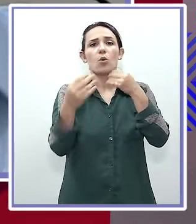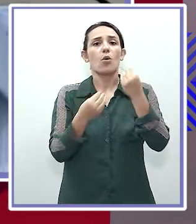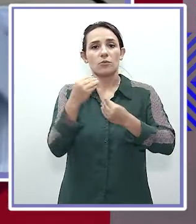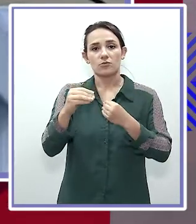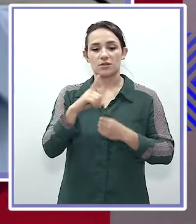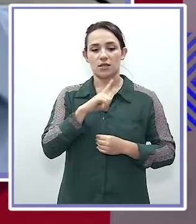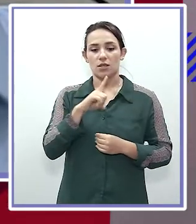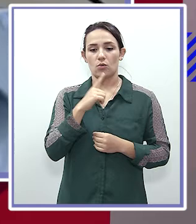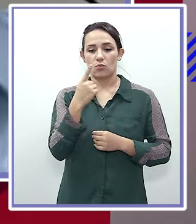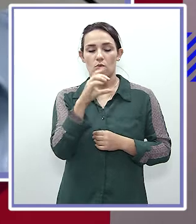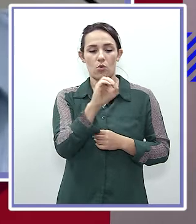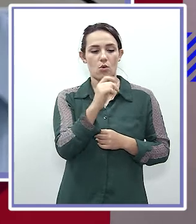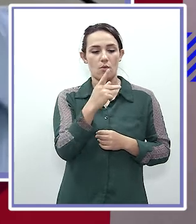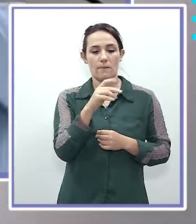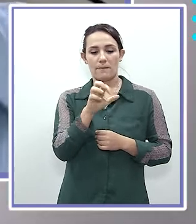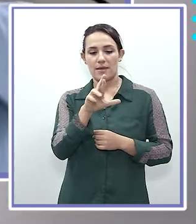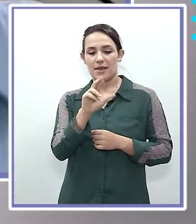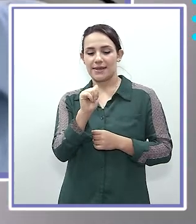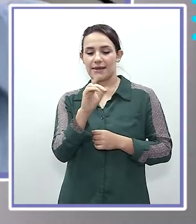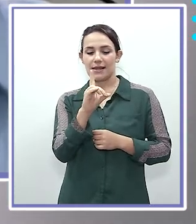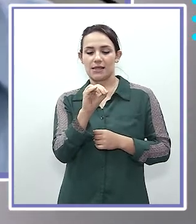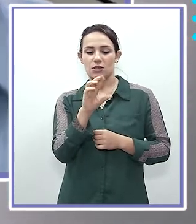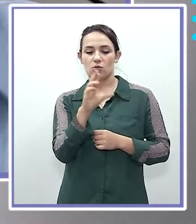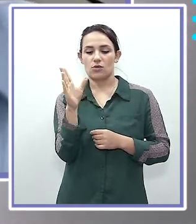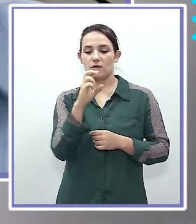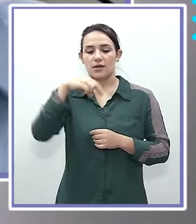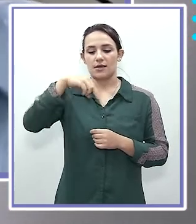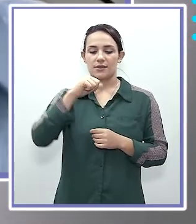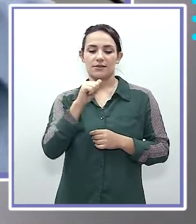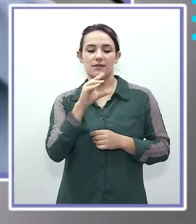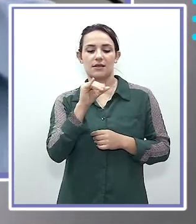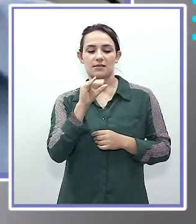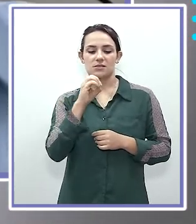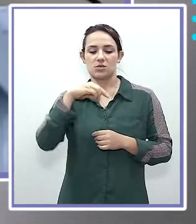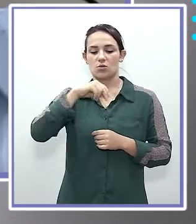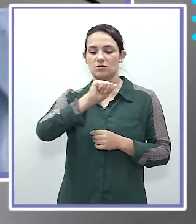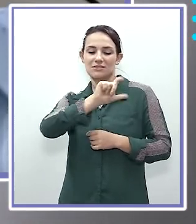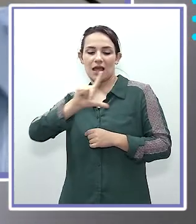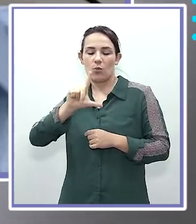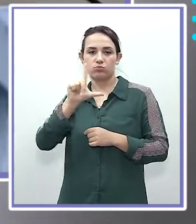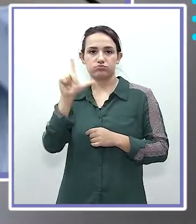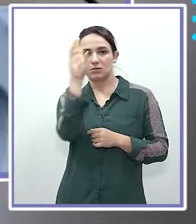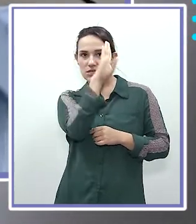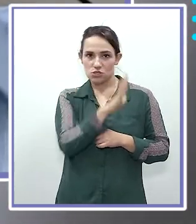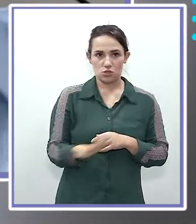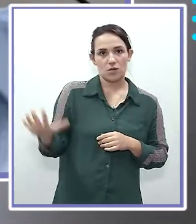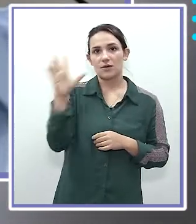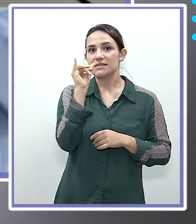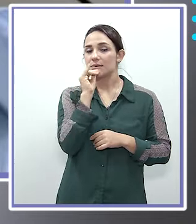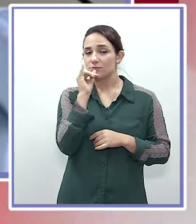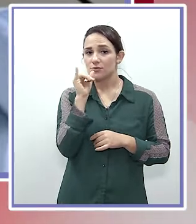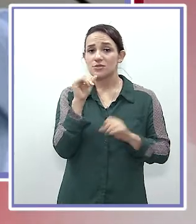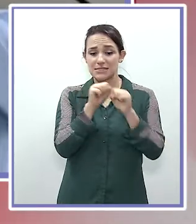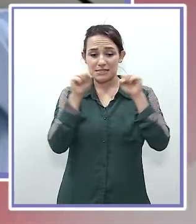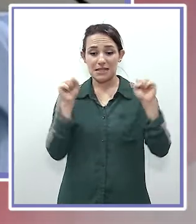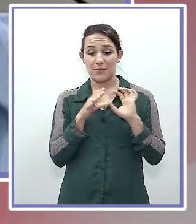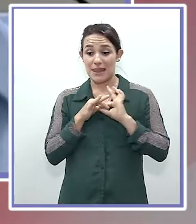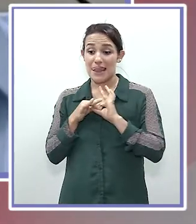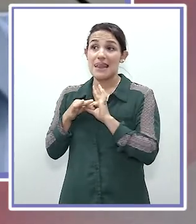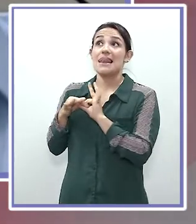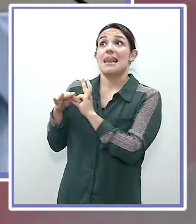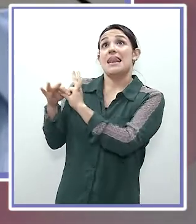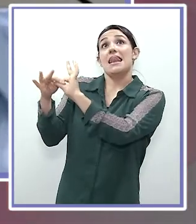pelo Operador Nacional do Sistema, como você mesmo colocou. Então, essa vantagem da gente ter um sistema